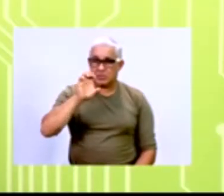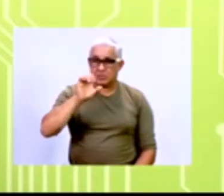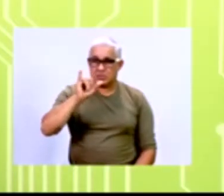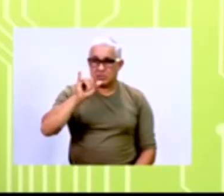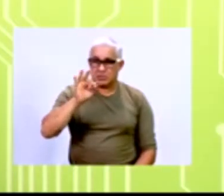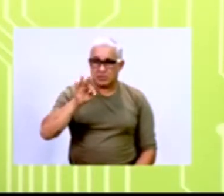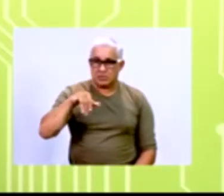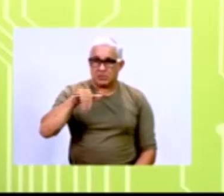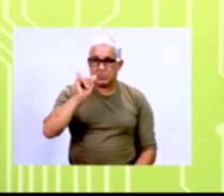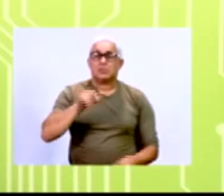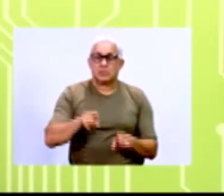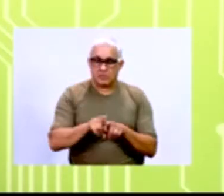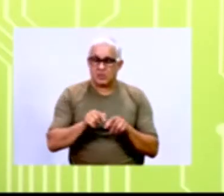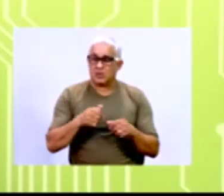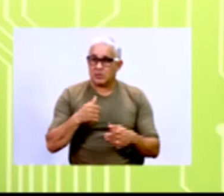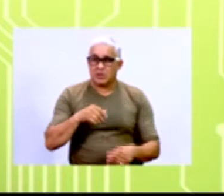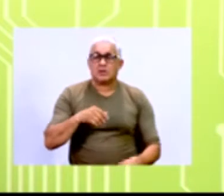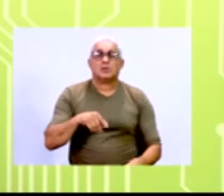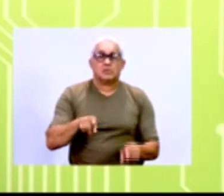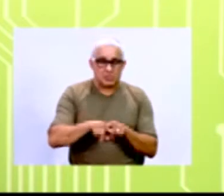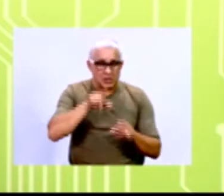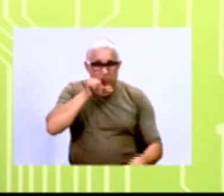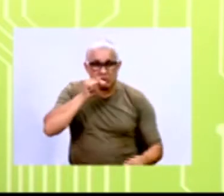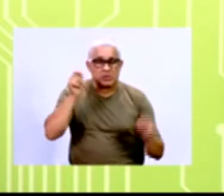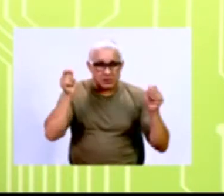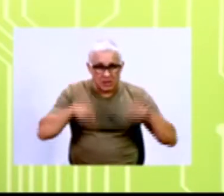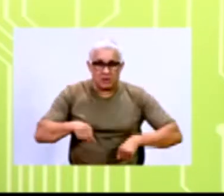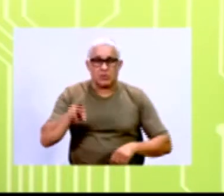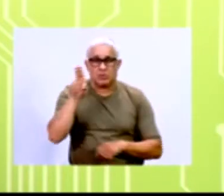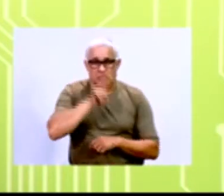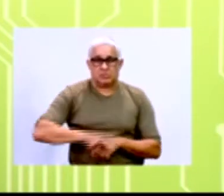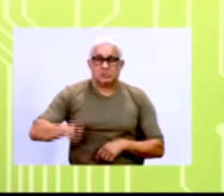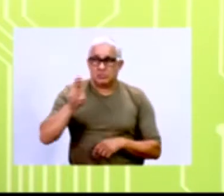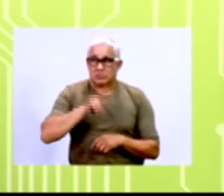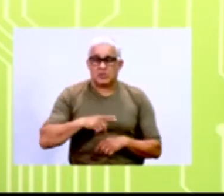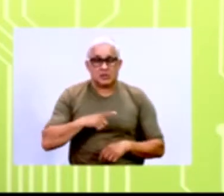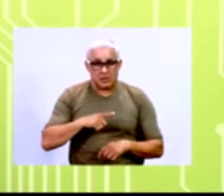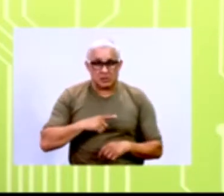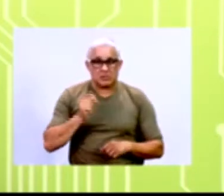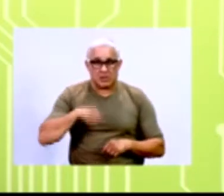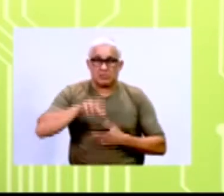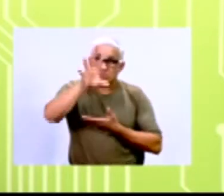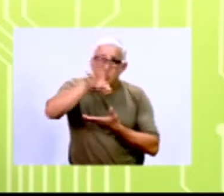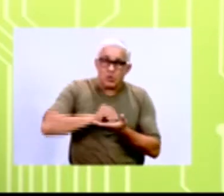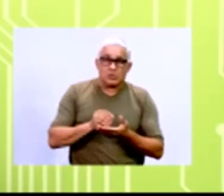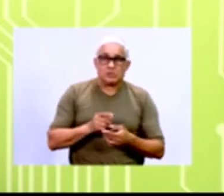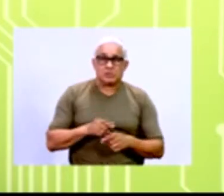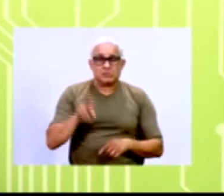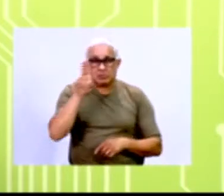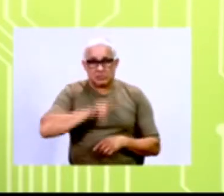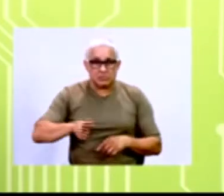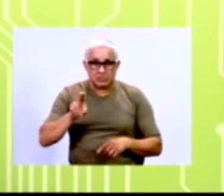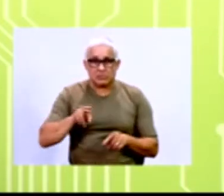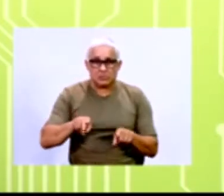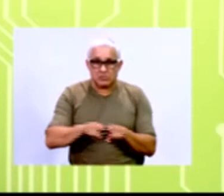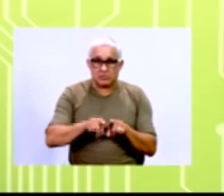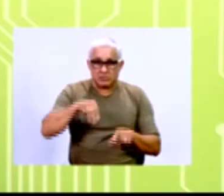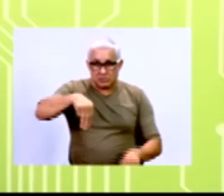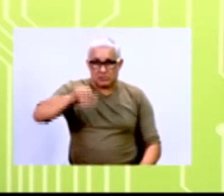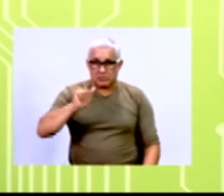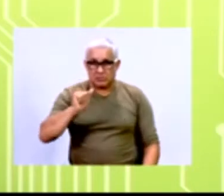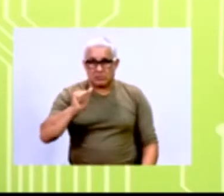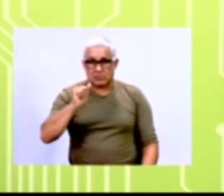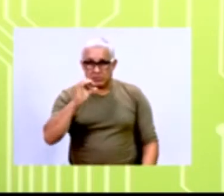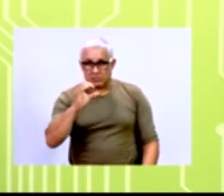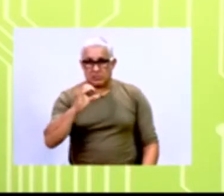Audacity. Qualquer desses 2 sistemas operacionais eu tenho ele para baixar. Quem usa Mac dá para utilizar